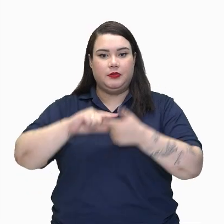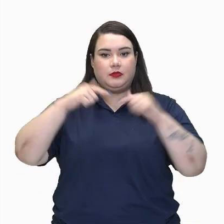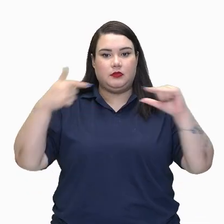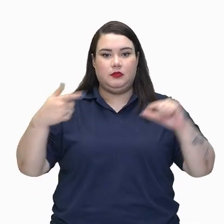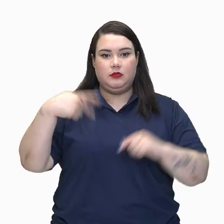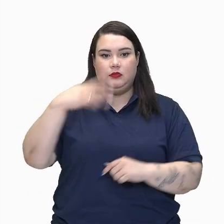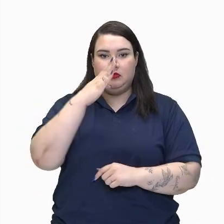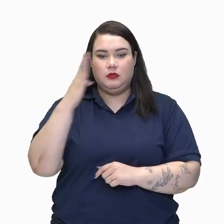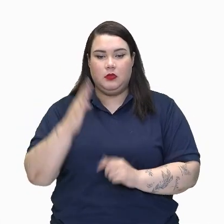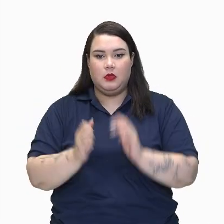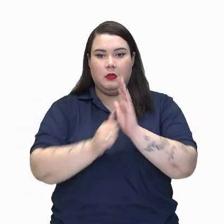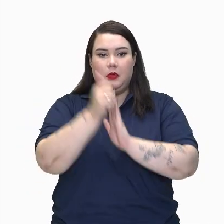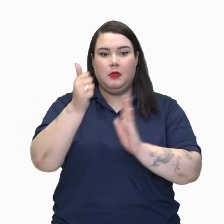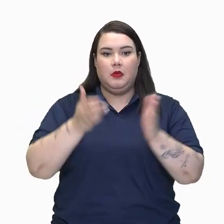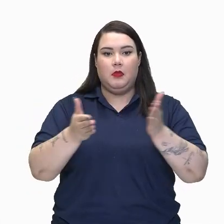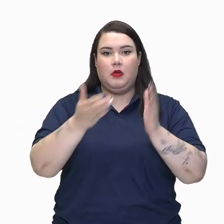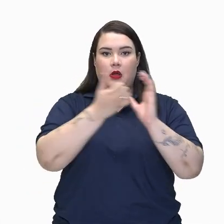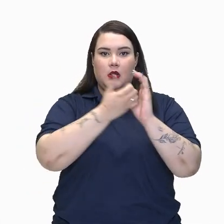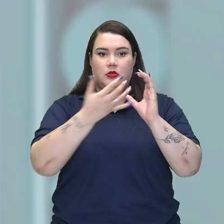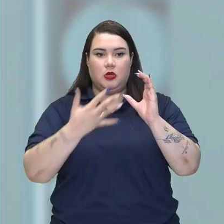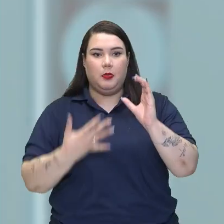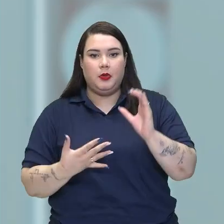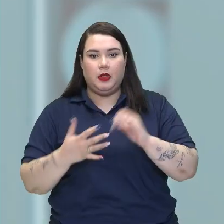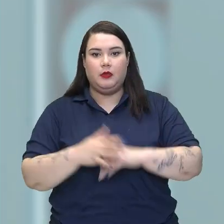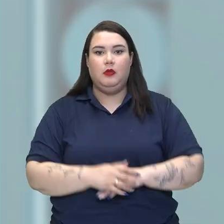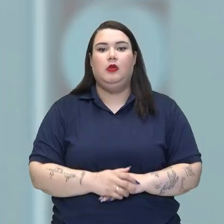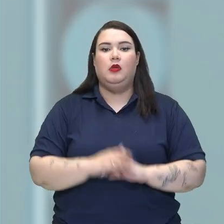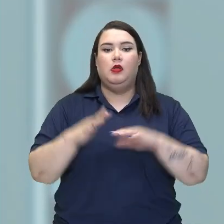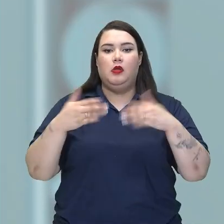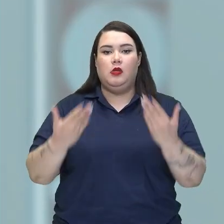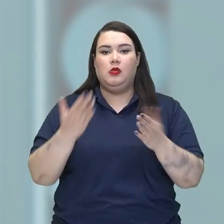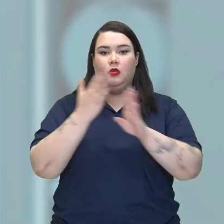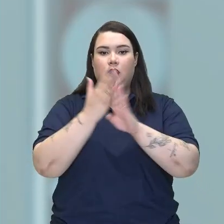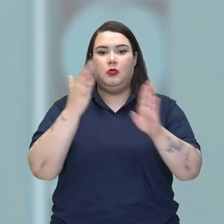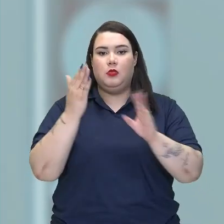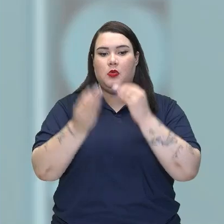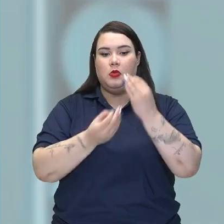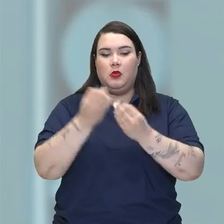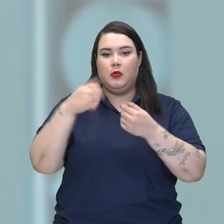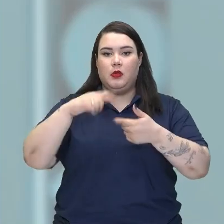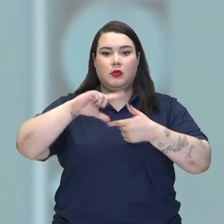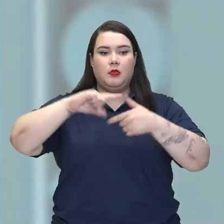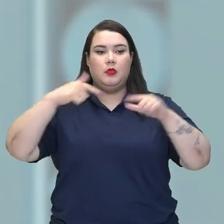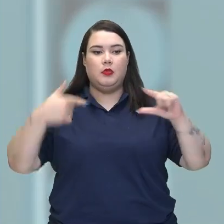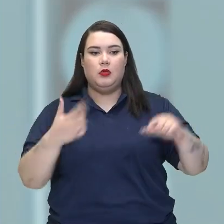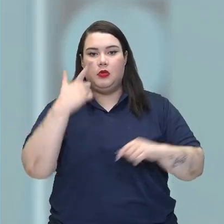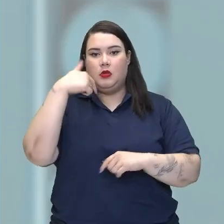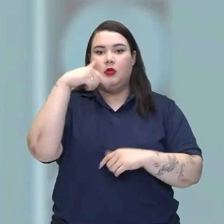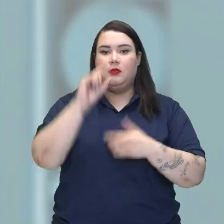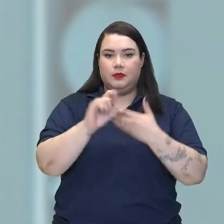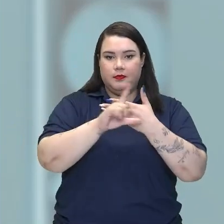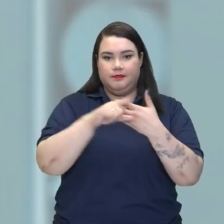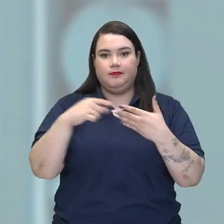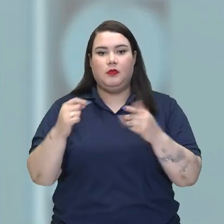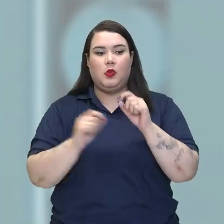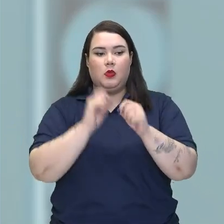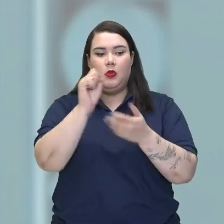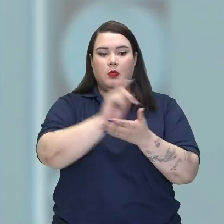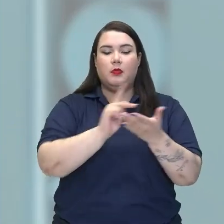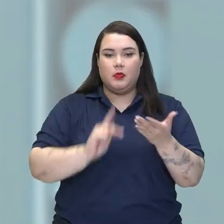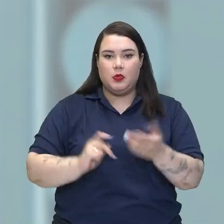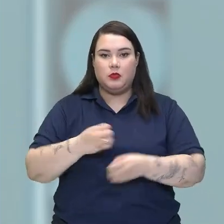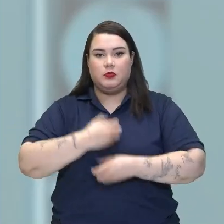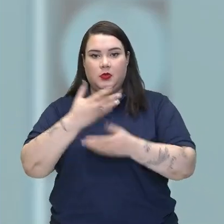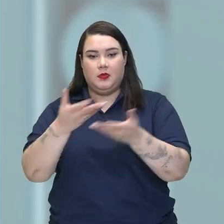fase, características. E a gente vai descobrir então o que é esse modernismo, quem são esses autores, o que é prosa, o que é poema na nossa